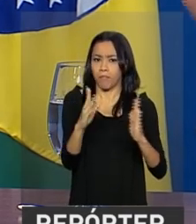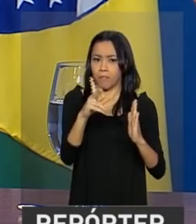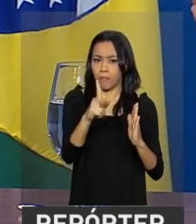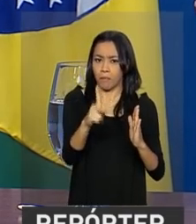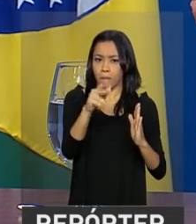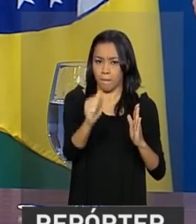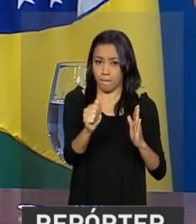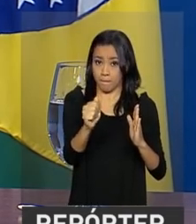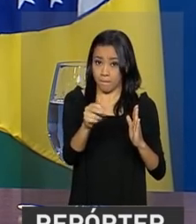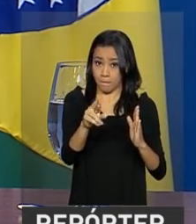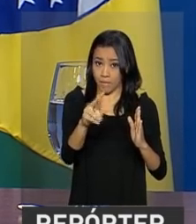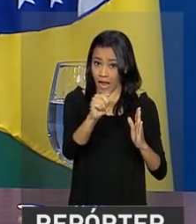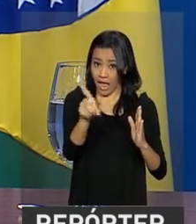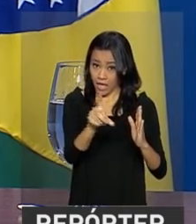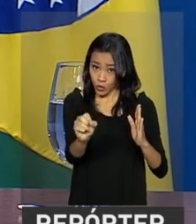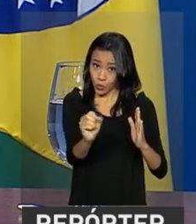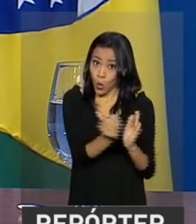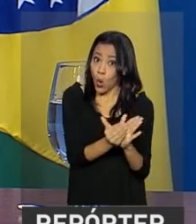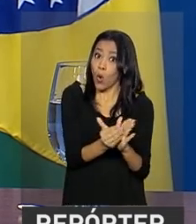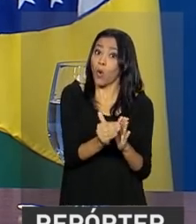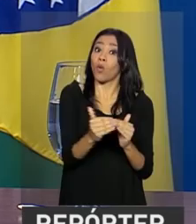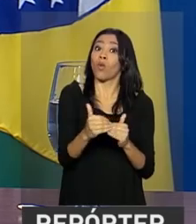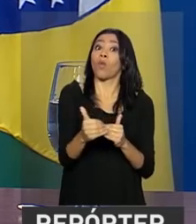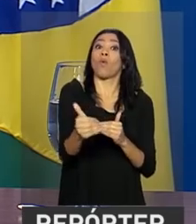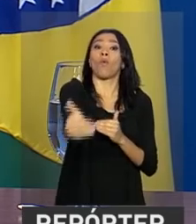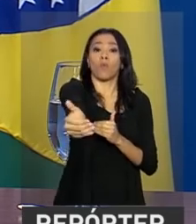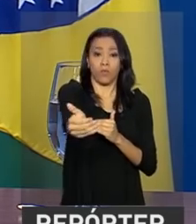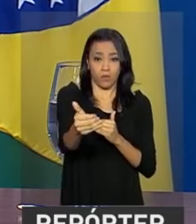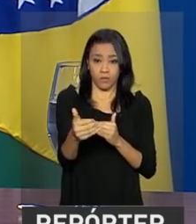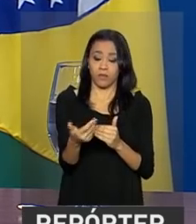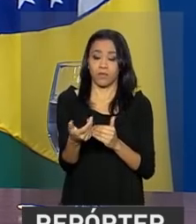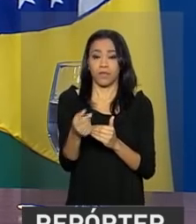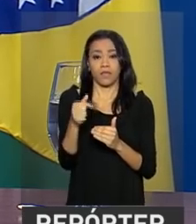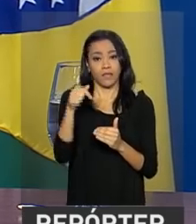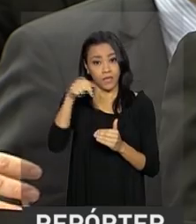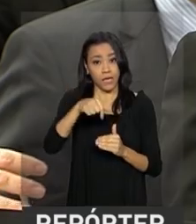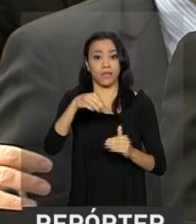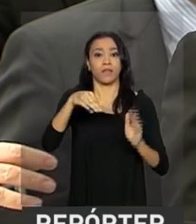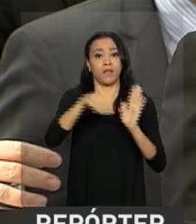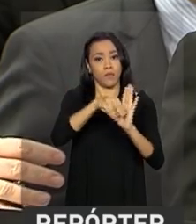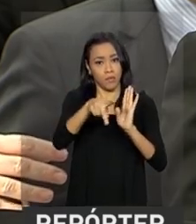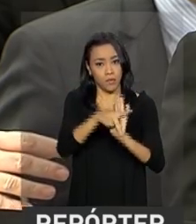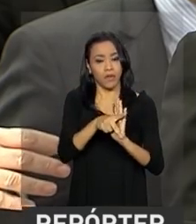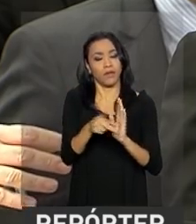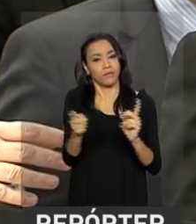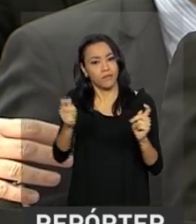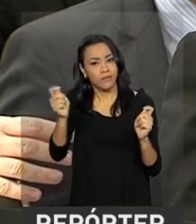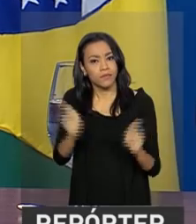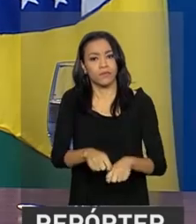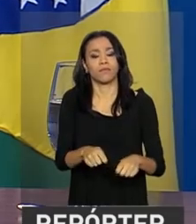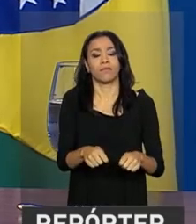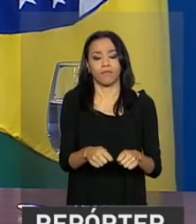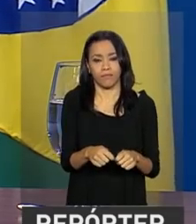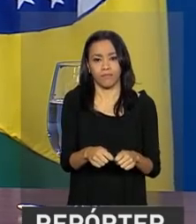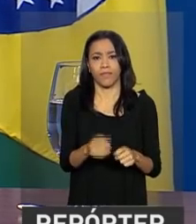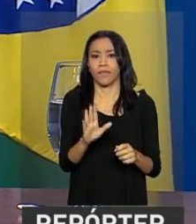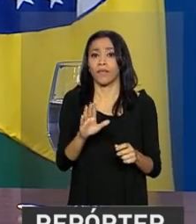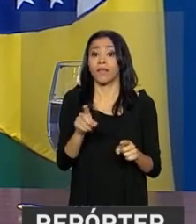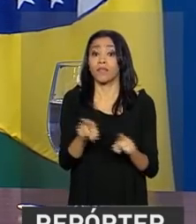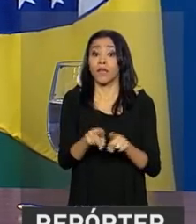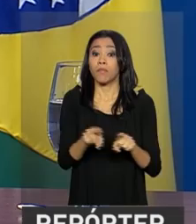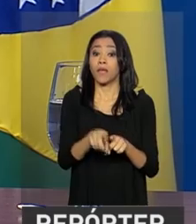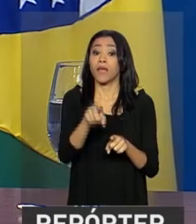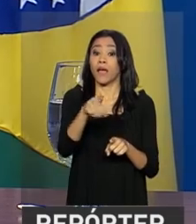suficientemente longo em que a medida faça efeito. Até o que é a